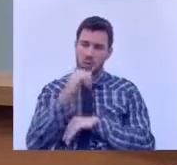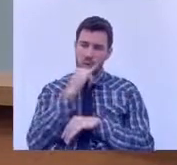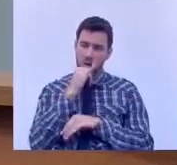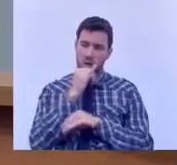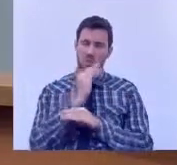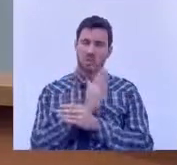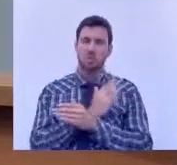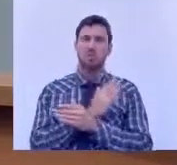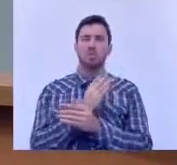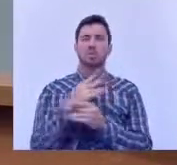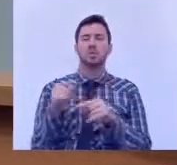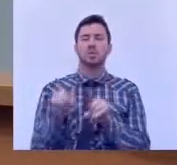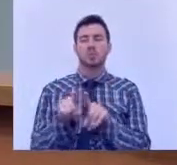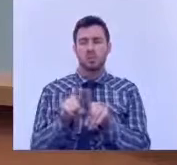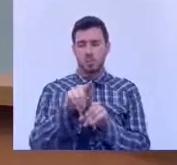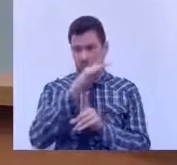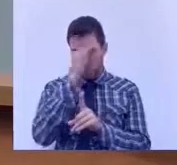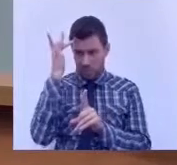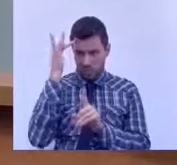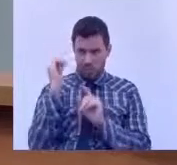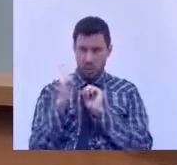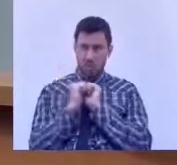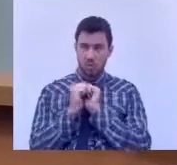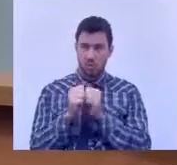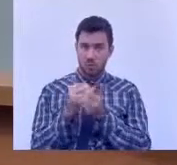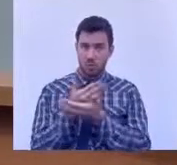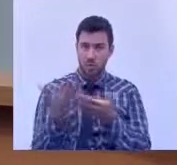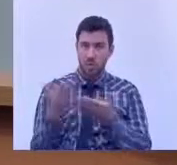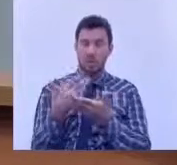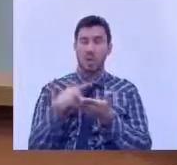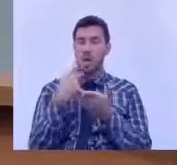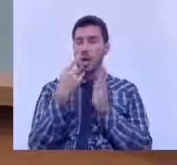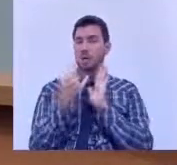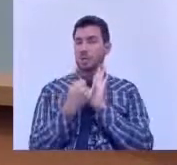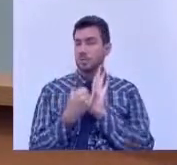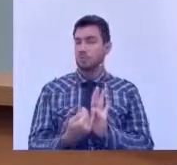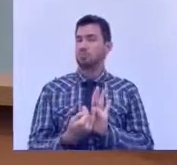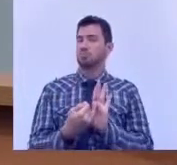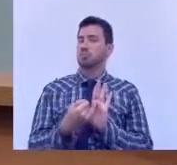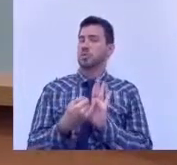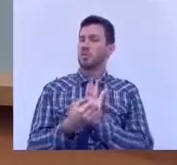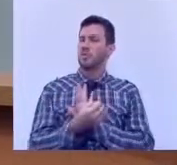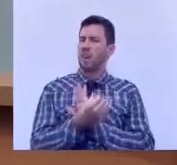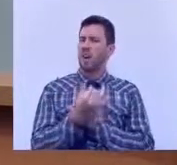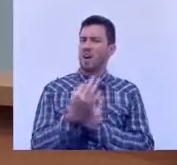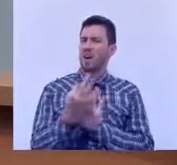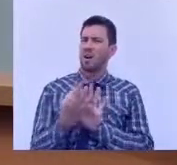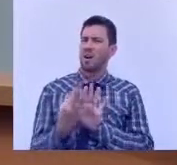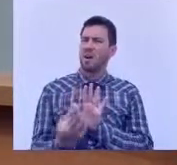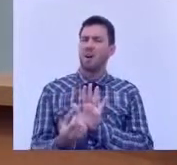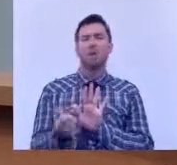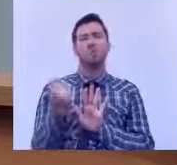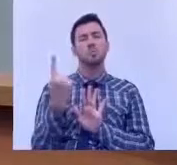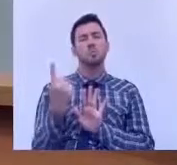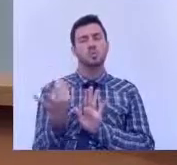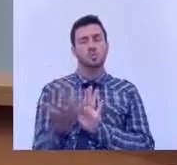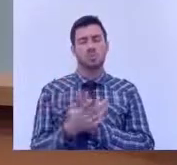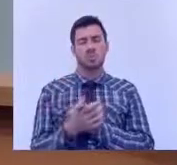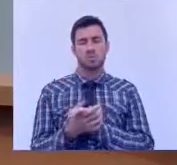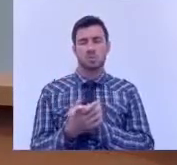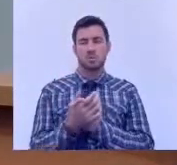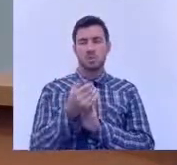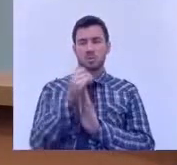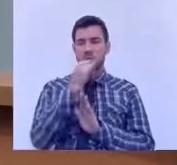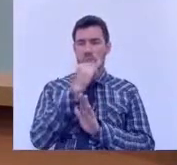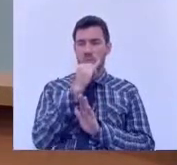qual o sindicato esteve aqui com a gente, e mostraram uma série de outros absurdos. Primeiro